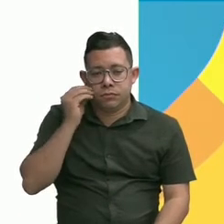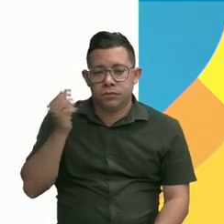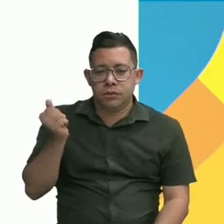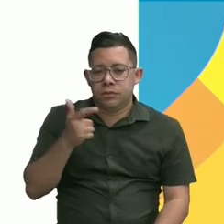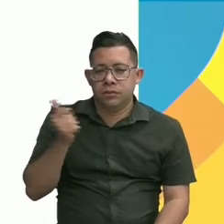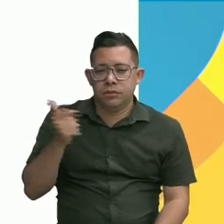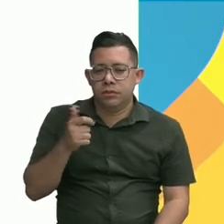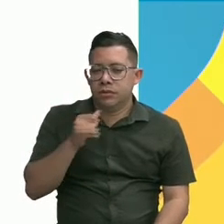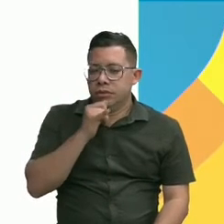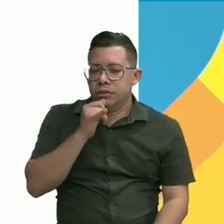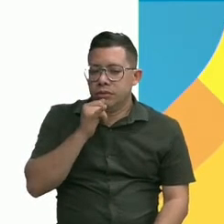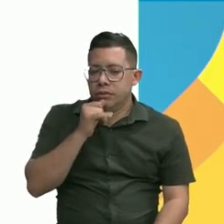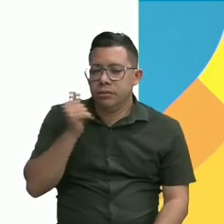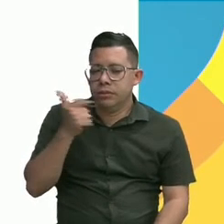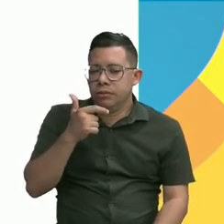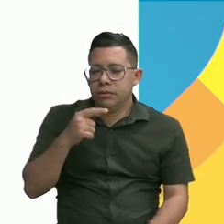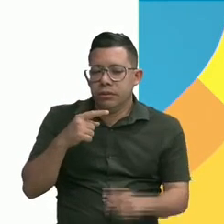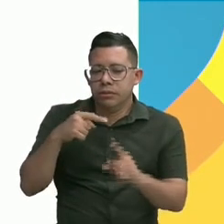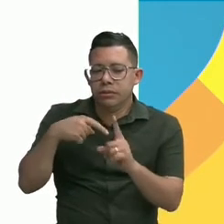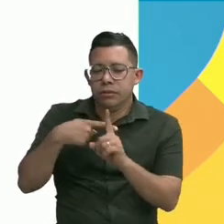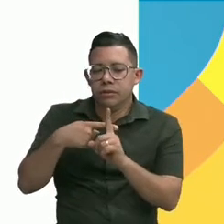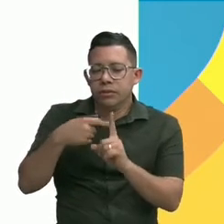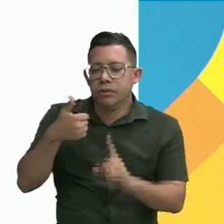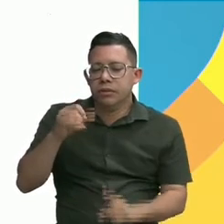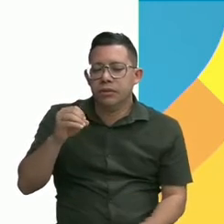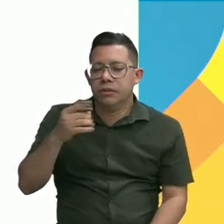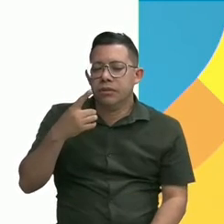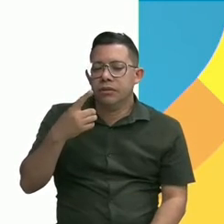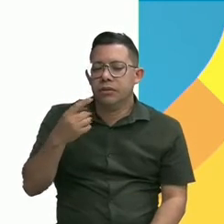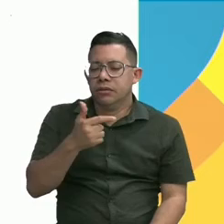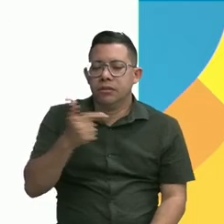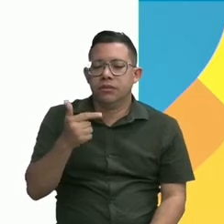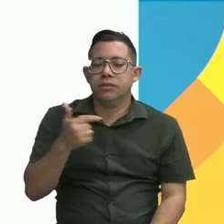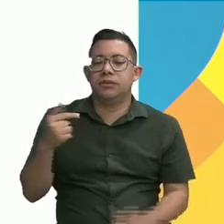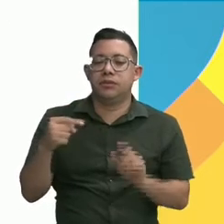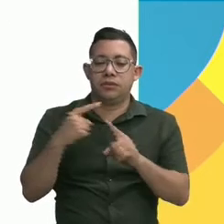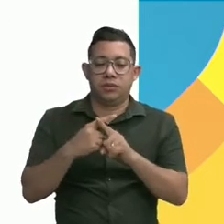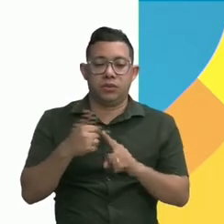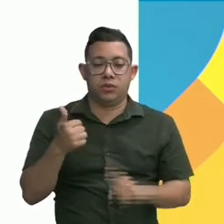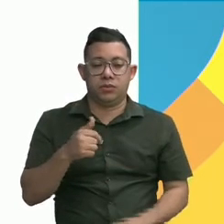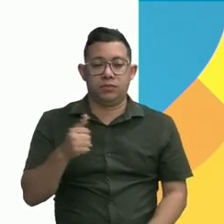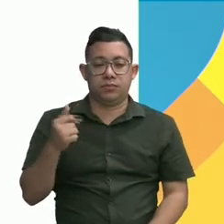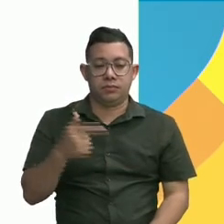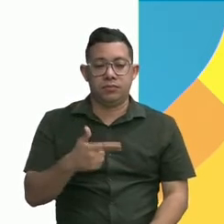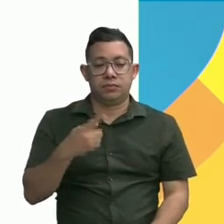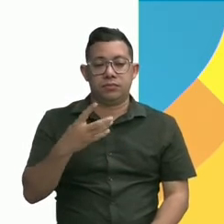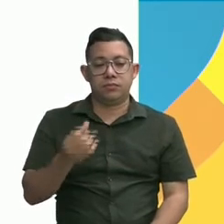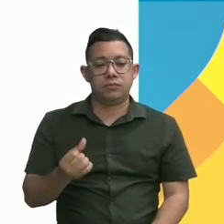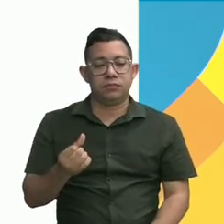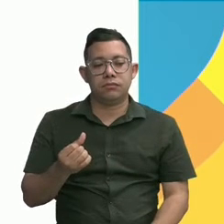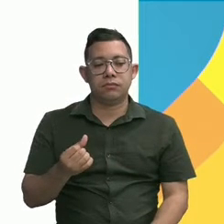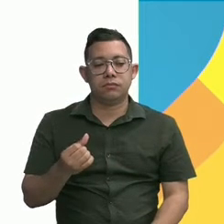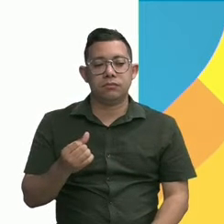o 12 vezes 12 mais 10 2012 mais 10 22 vezes 12264